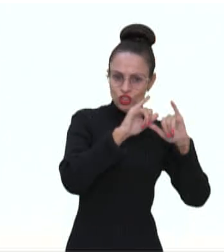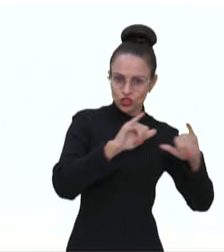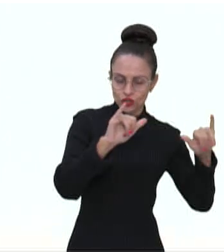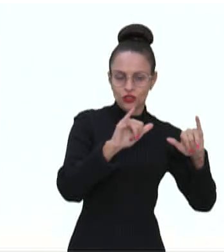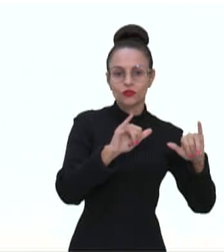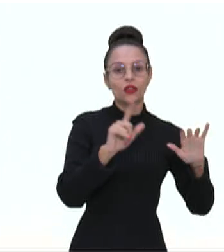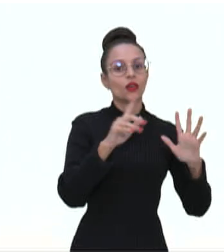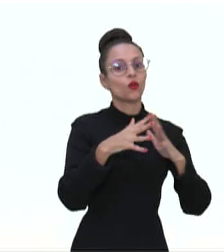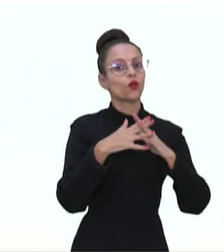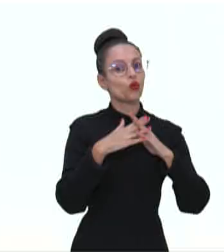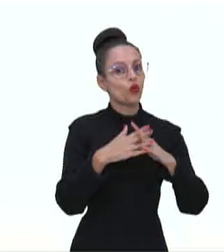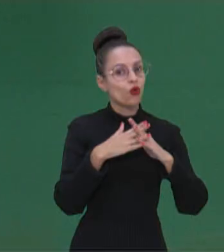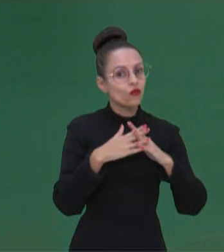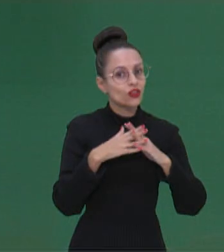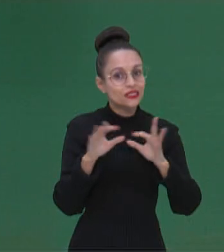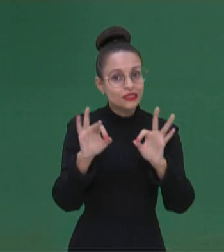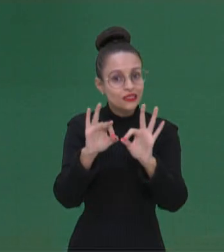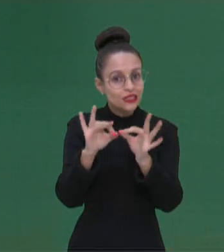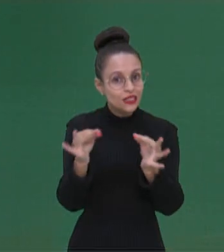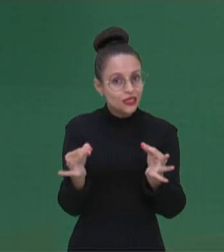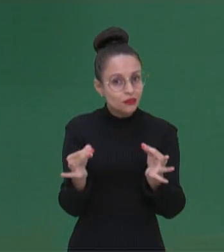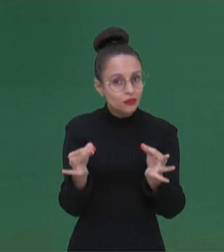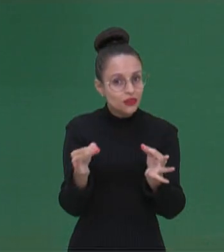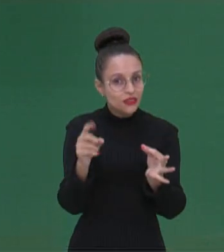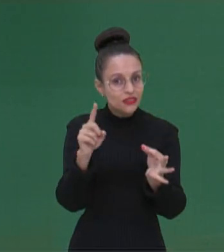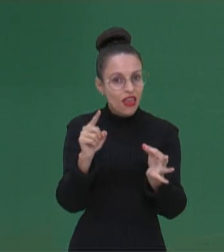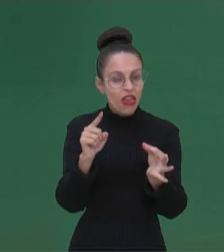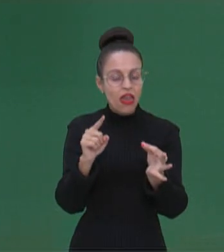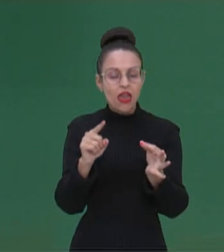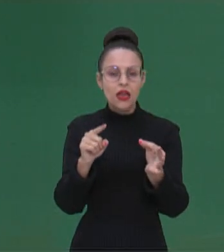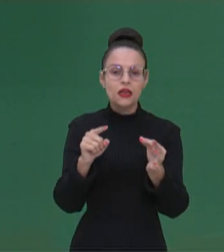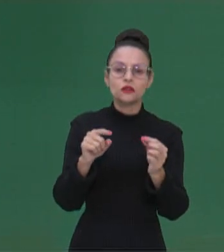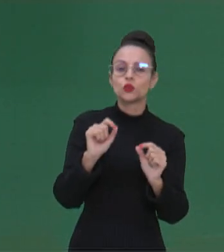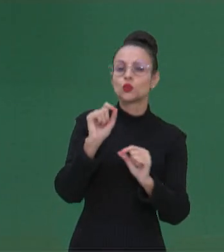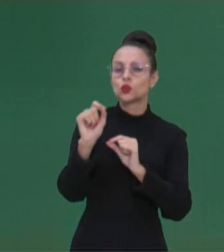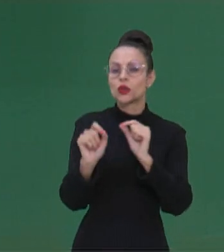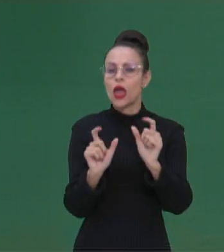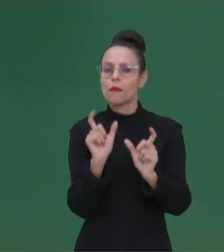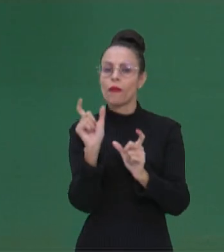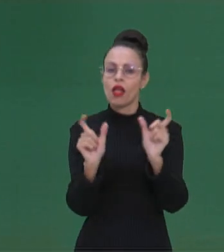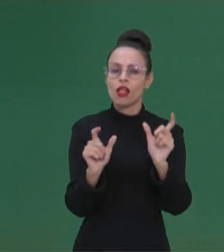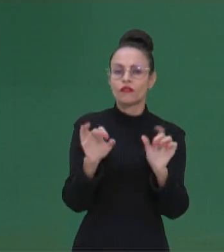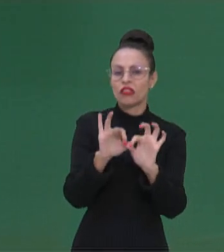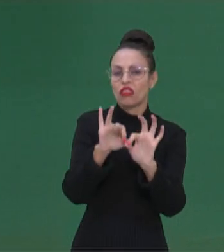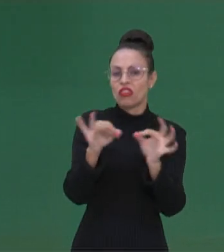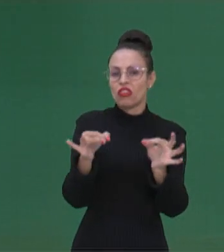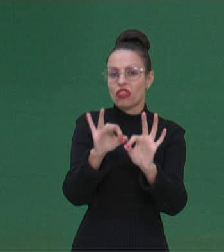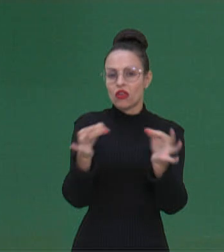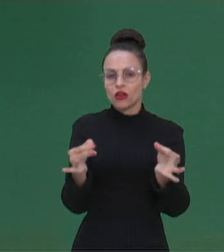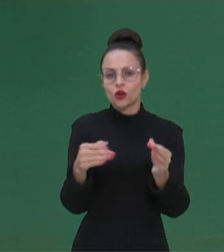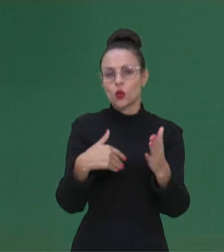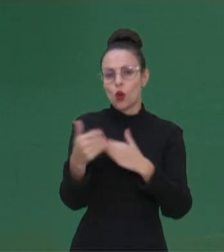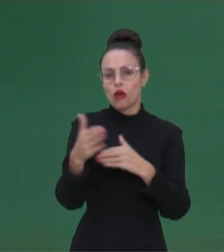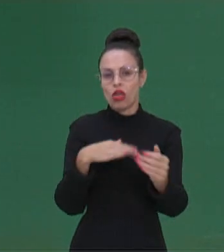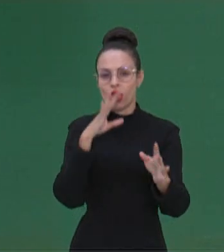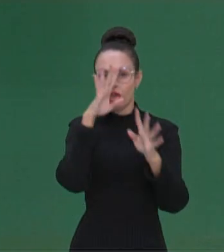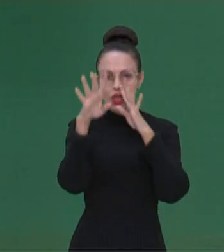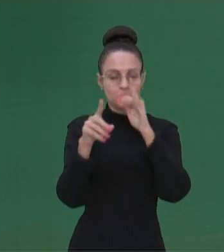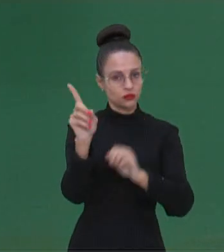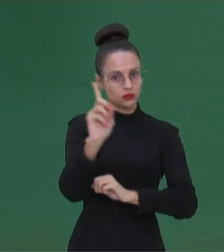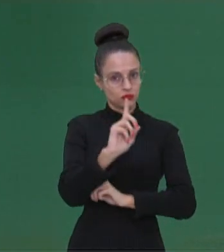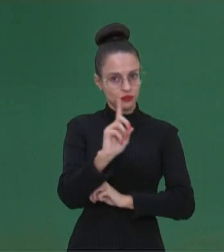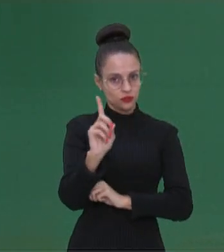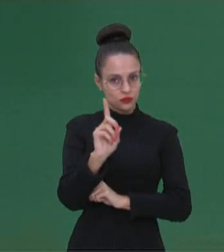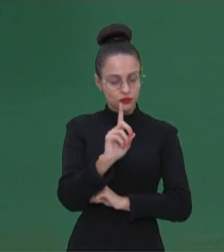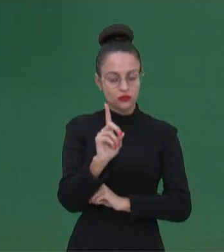Não confundam simples com usar gíria, com ficar usando as palavras de qualquer maneira, não é